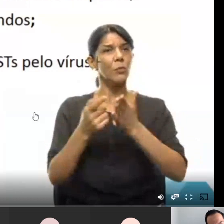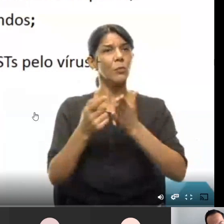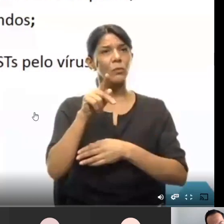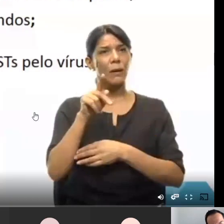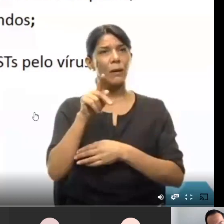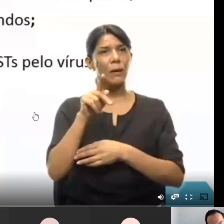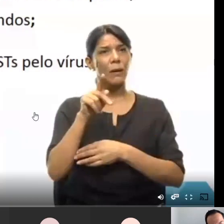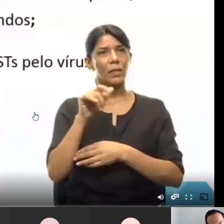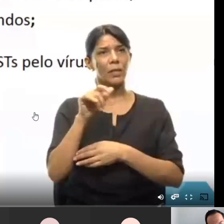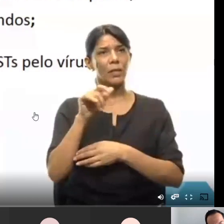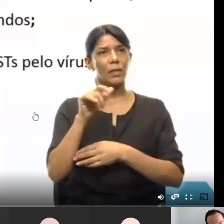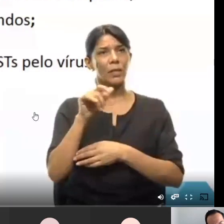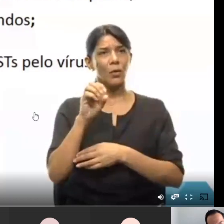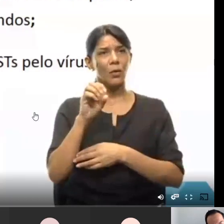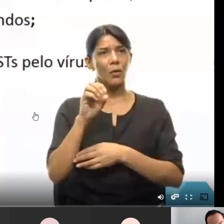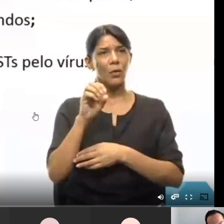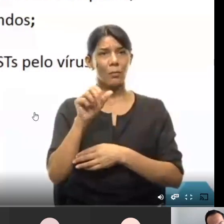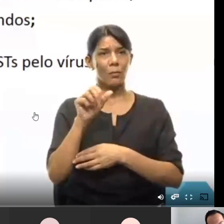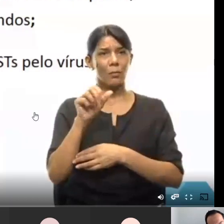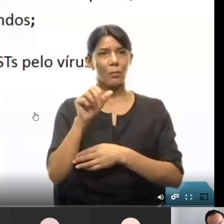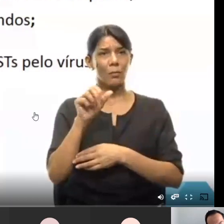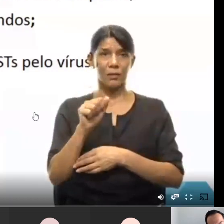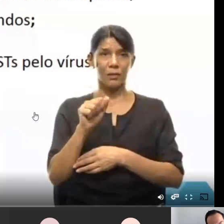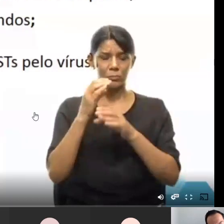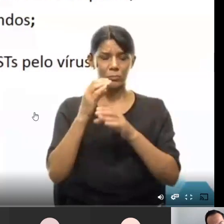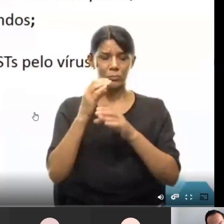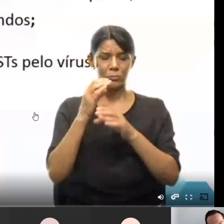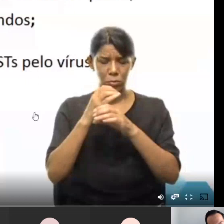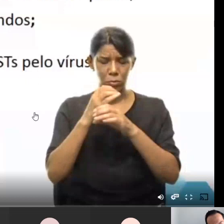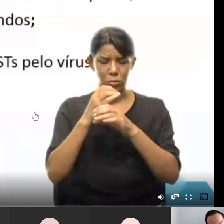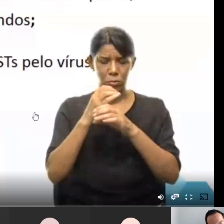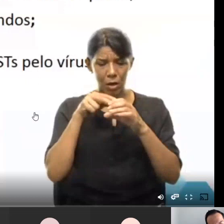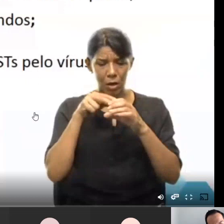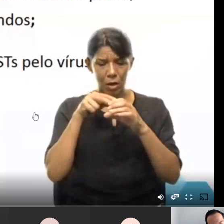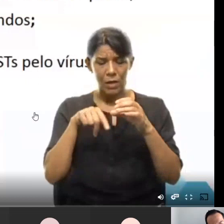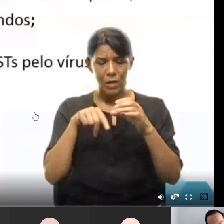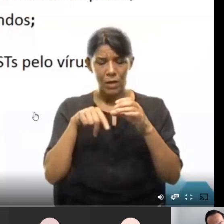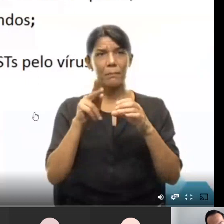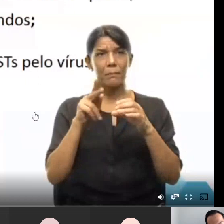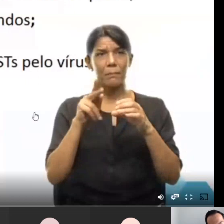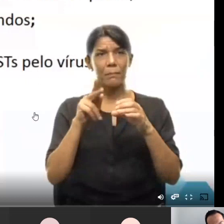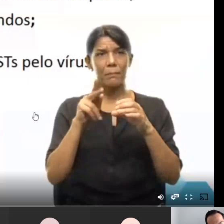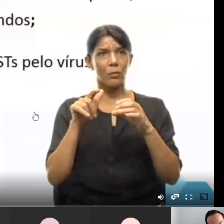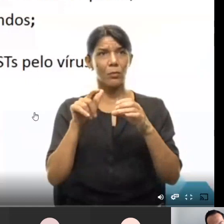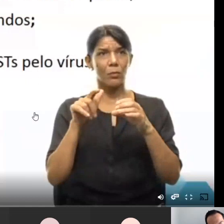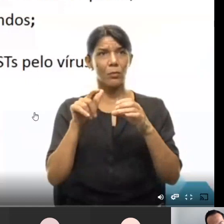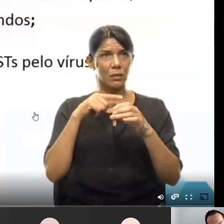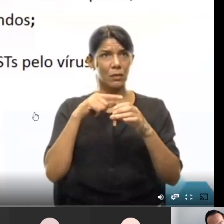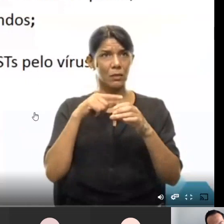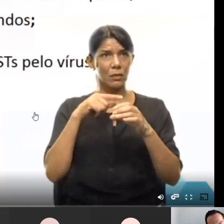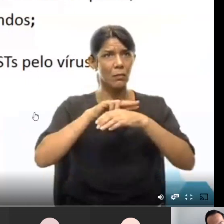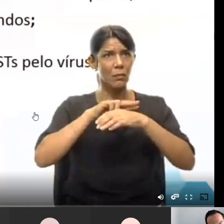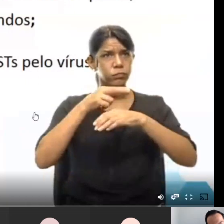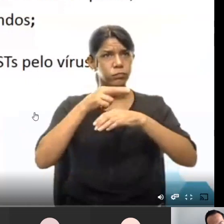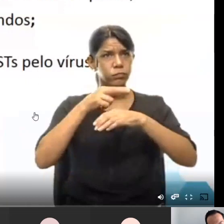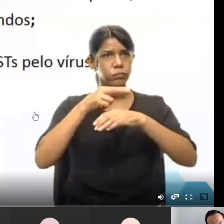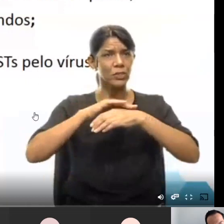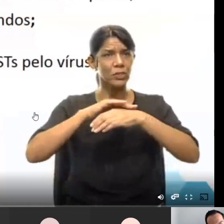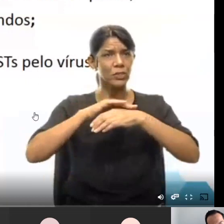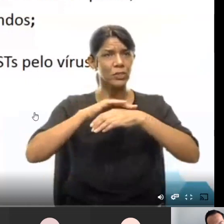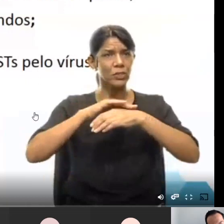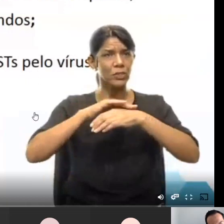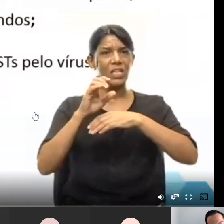né? Nessa imagem temos a questão macroscópica do papiloma. Verifiquem que há uma formação de cristas,